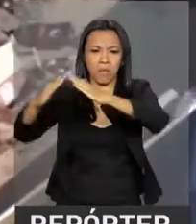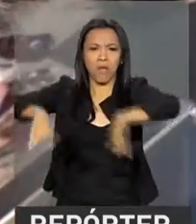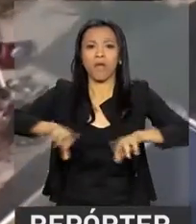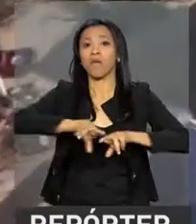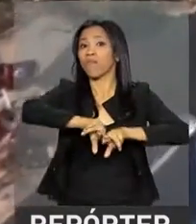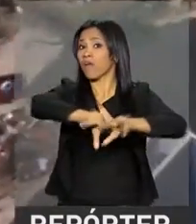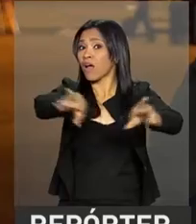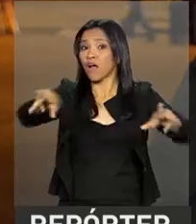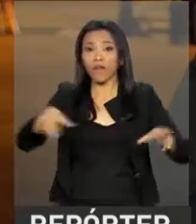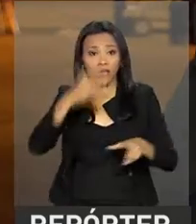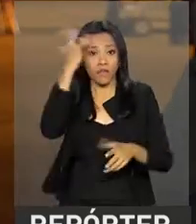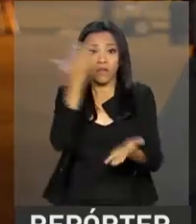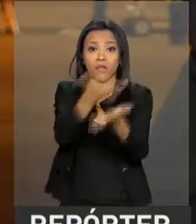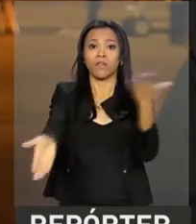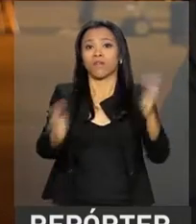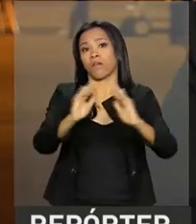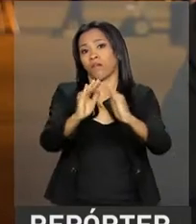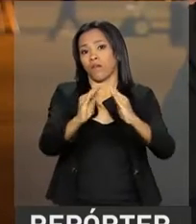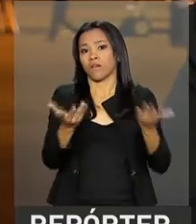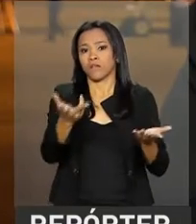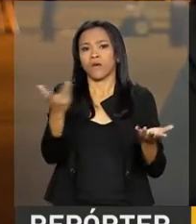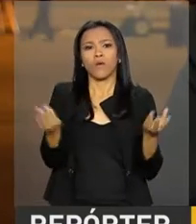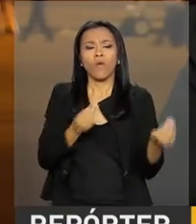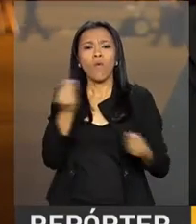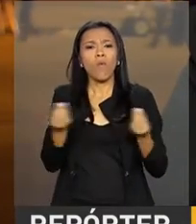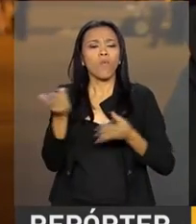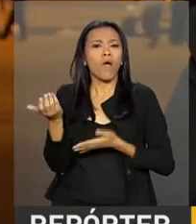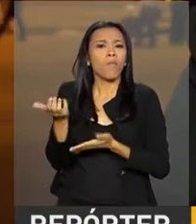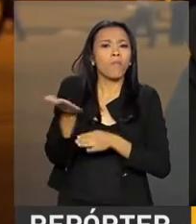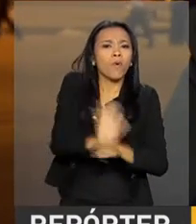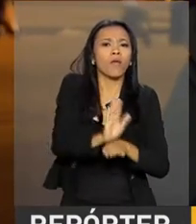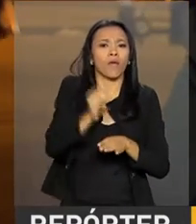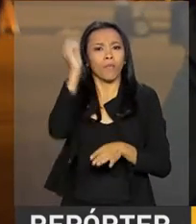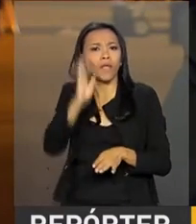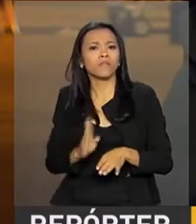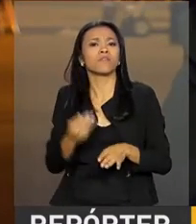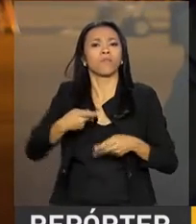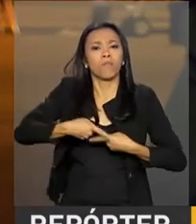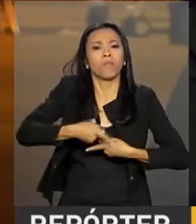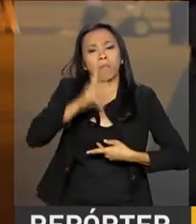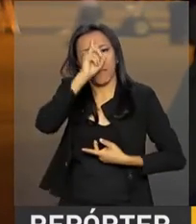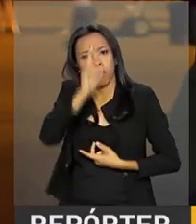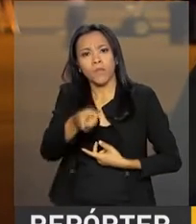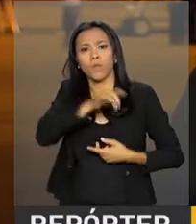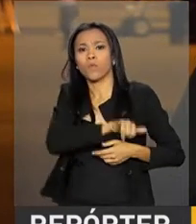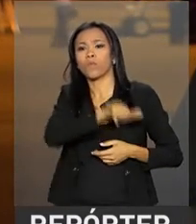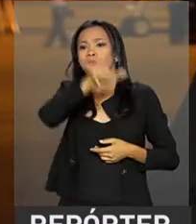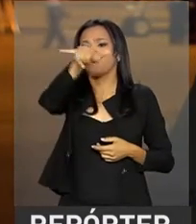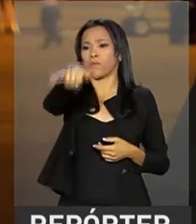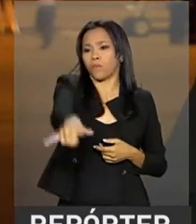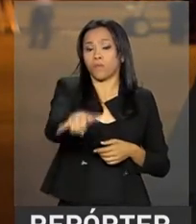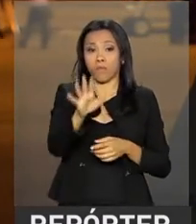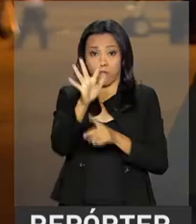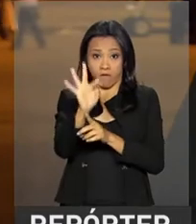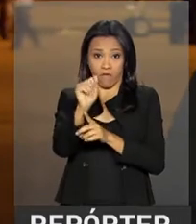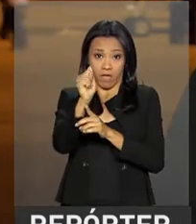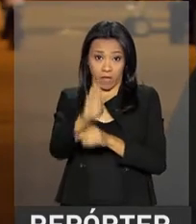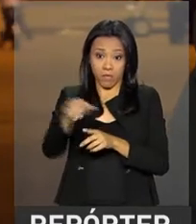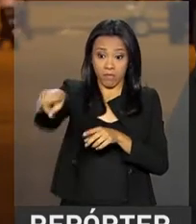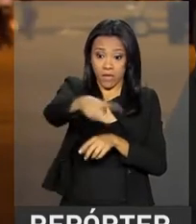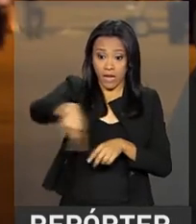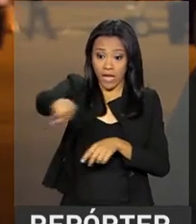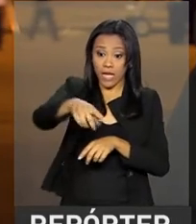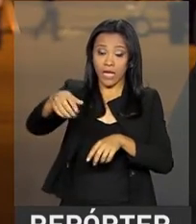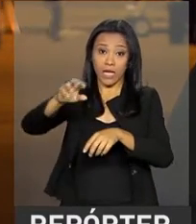pessoas desabrigadas. Para auxiliar no resgate, o governo brasileiro enviou um avião da Força Aérea Brasileira para a ilha de San Martín,